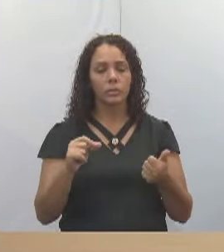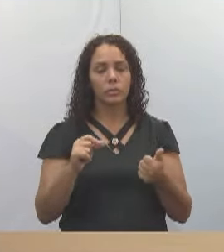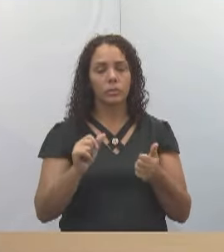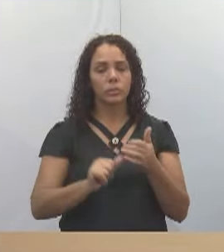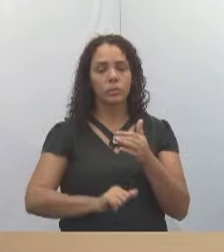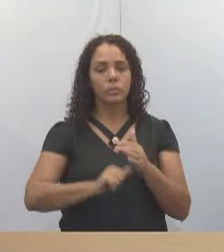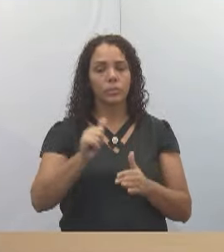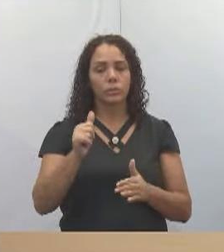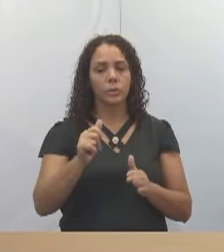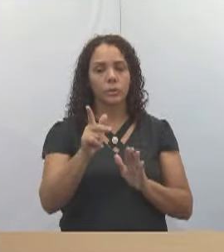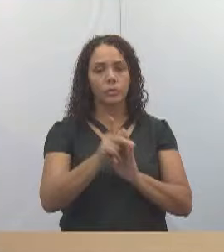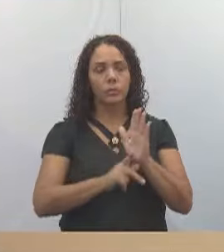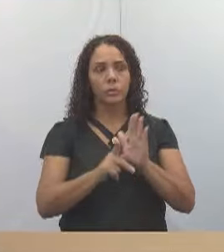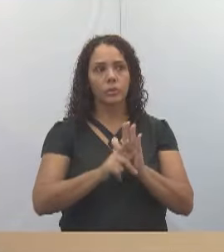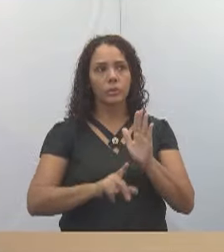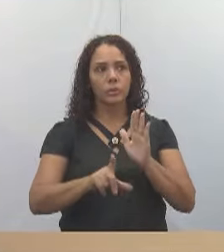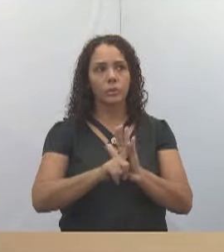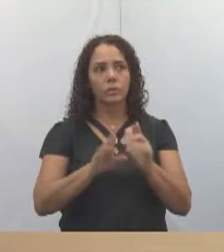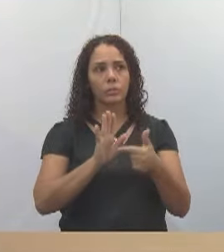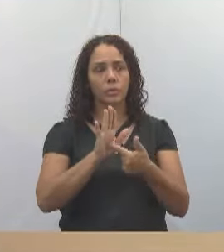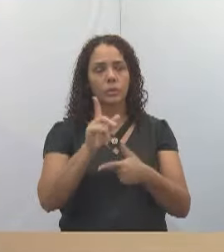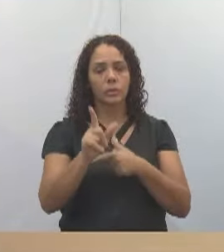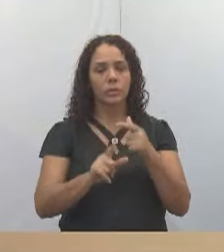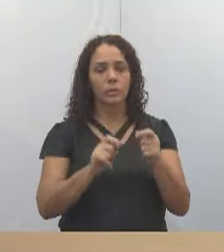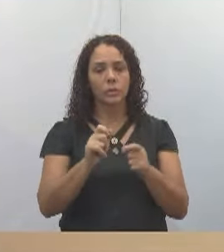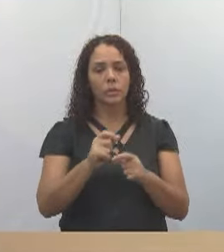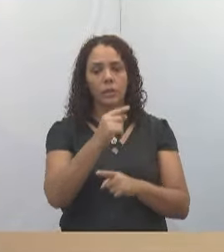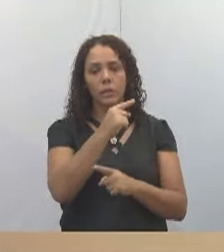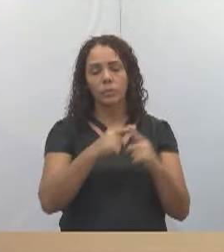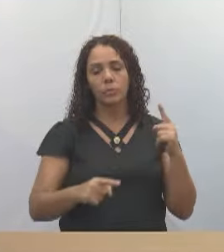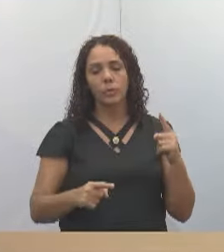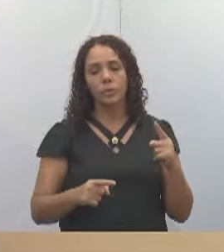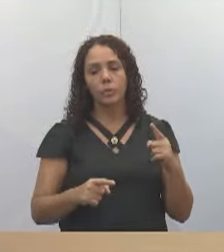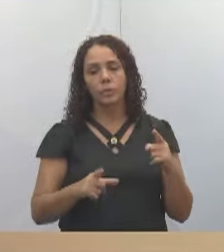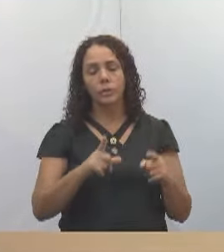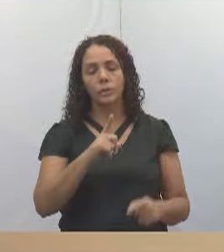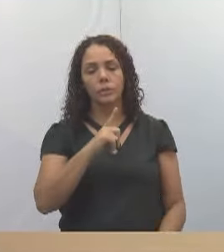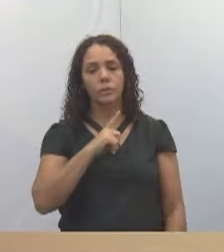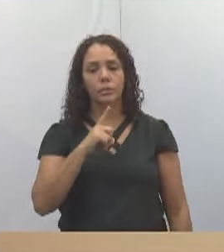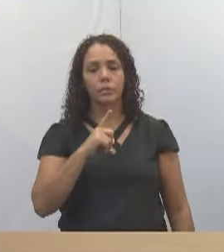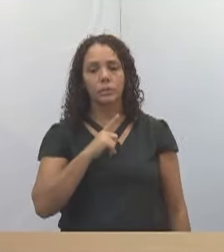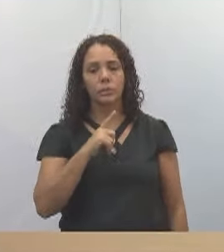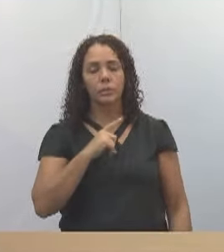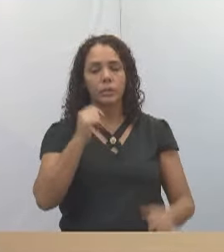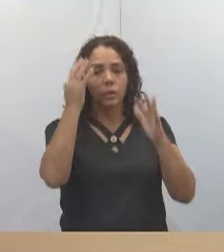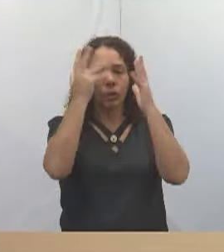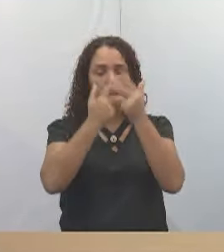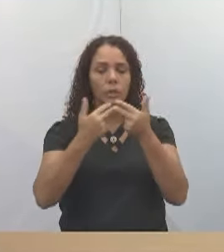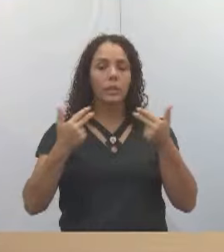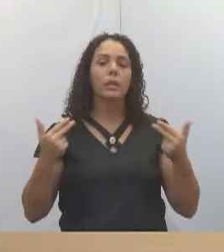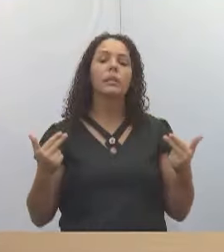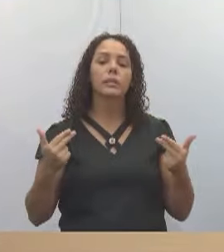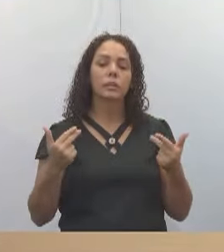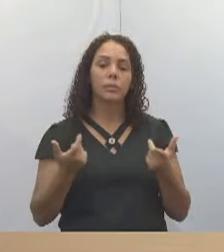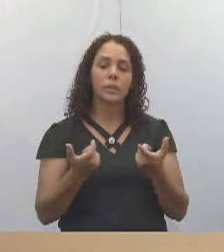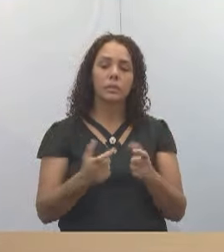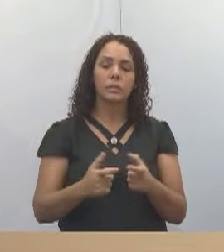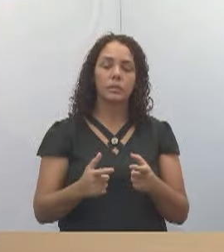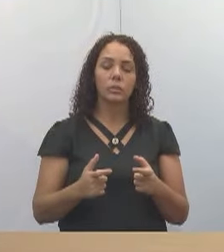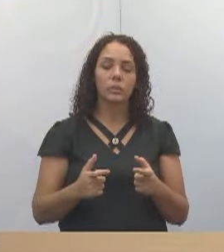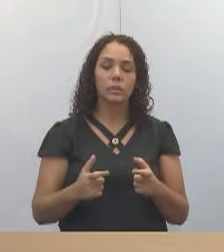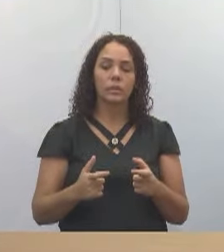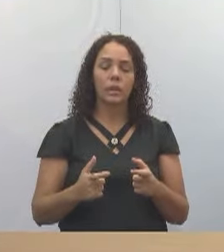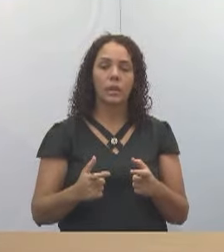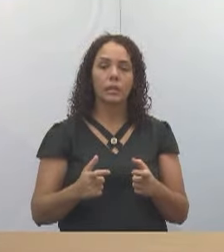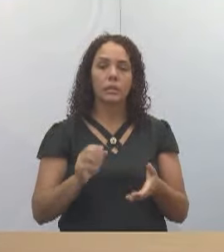1º do projeto de lei estabelece a vedação de manter os animais em locais desprovidos